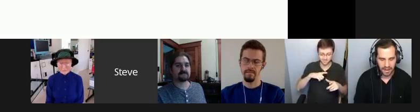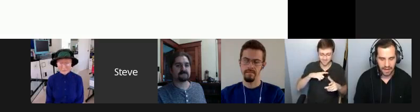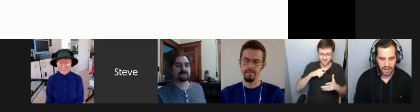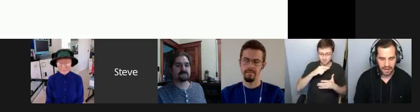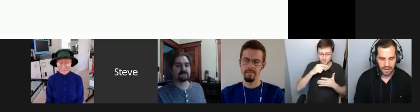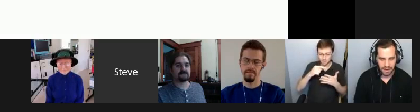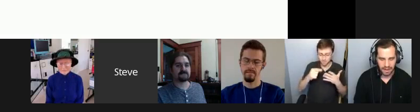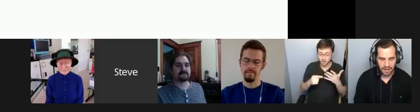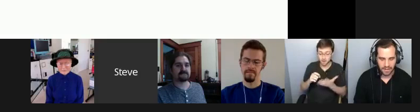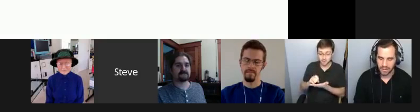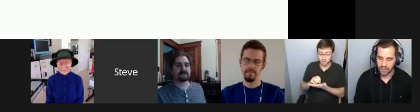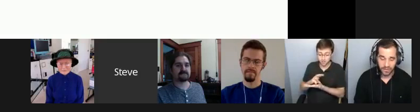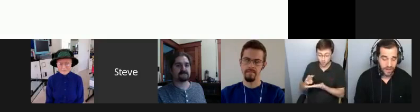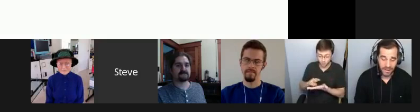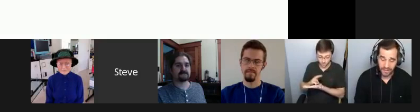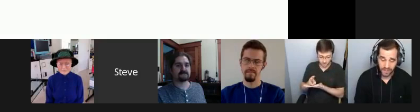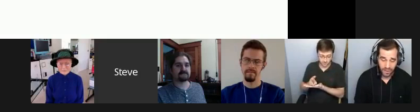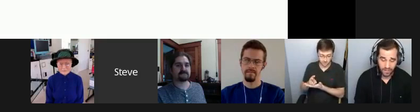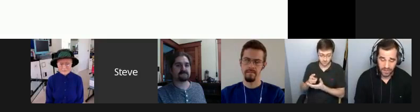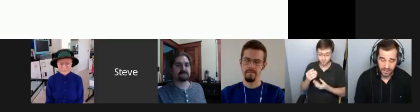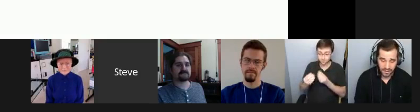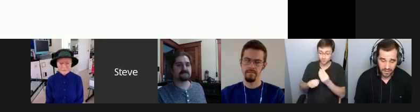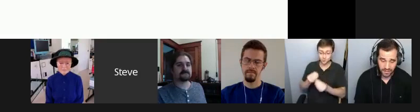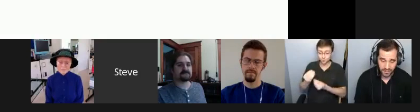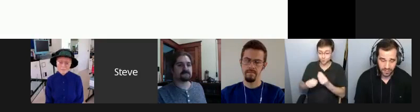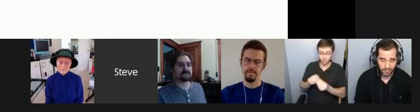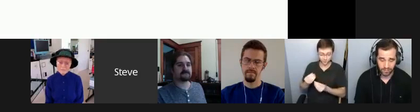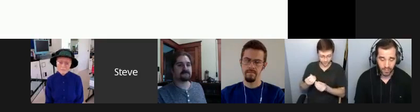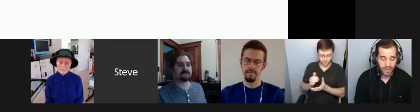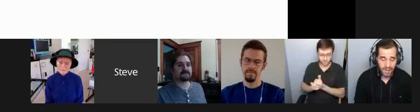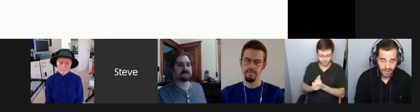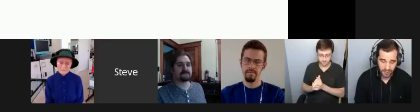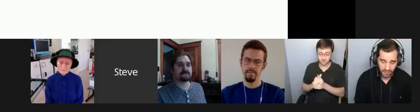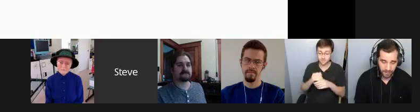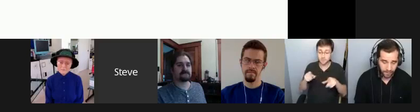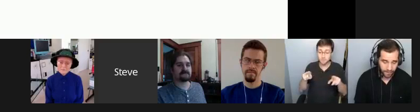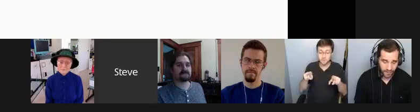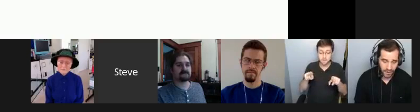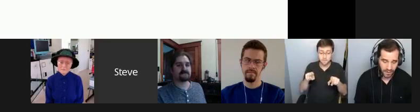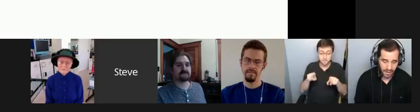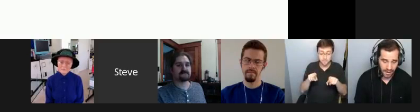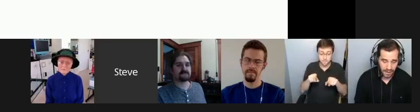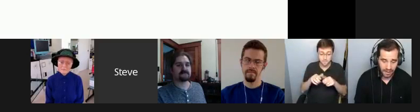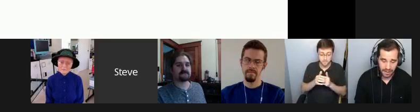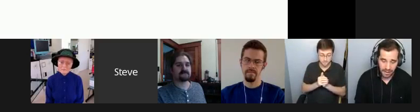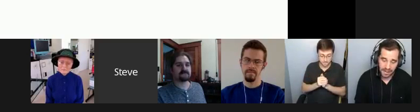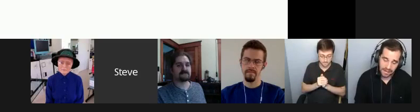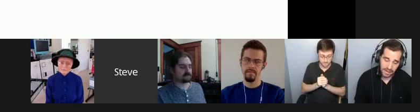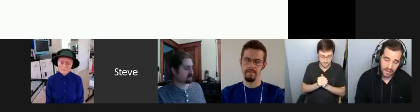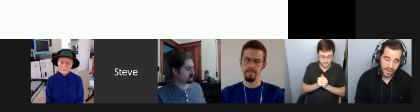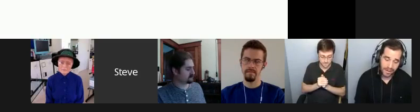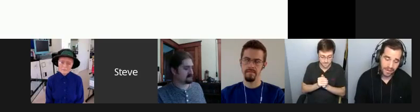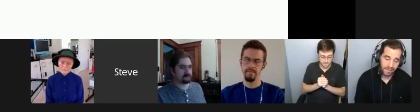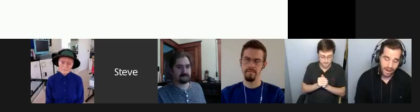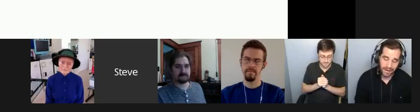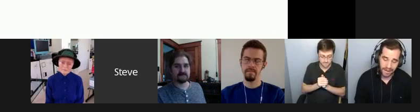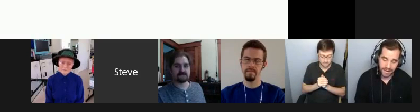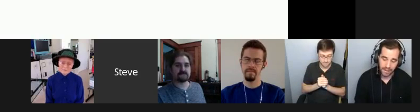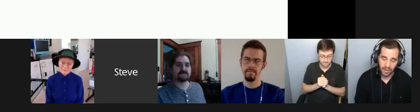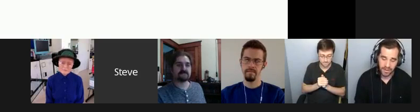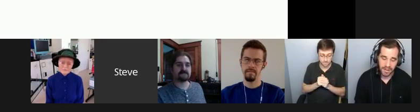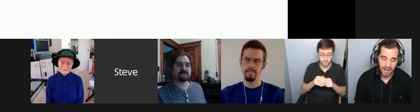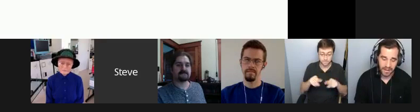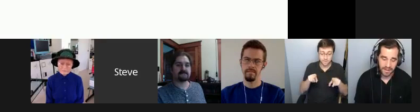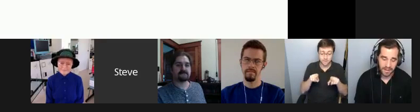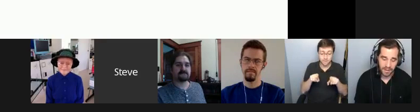sinalizar de diferentes formas um texto, né? E esse texto ele vai